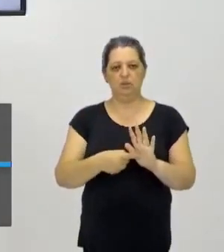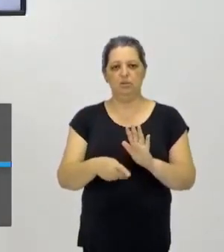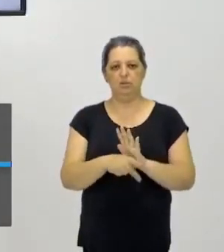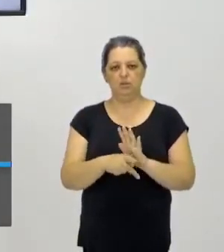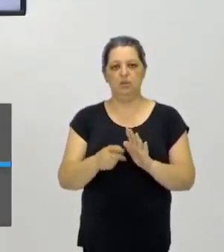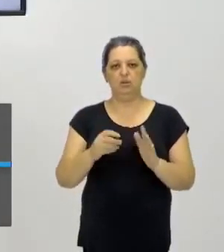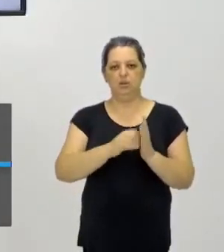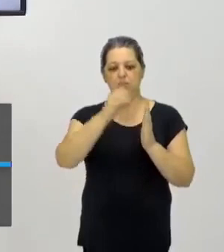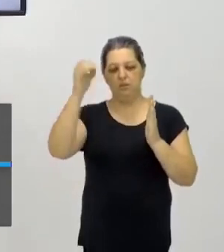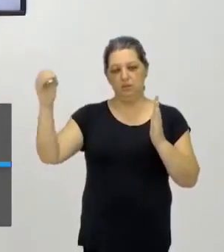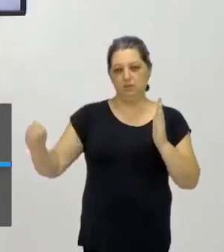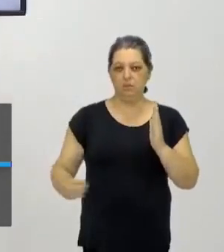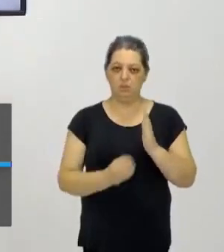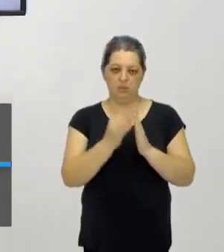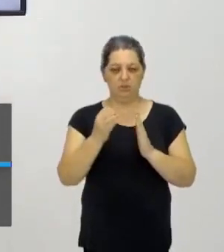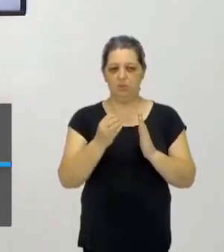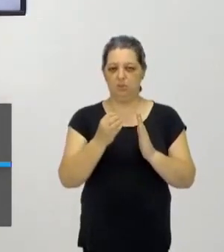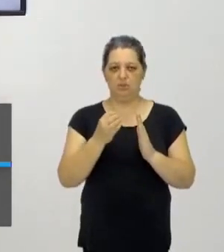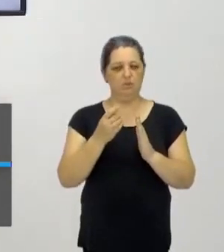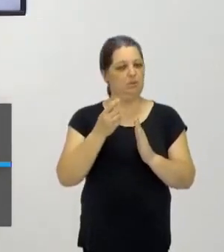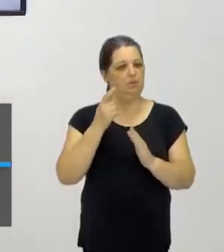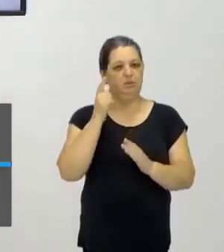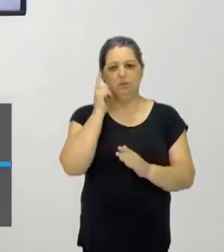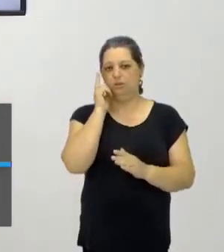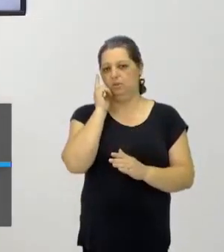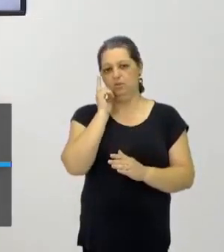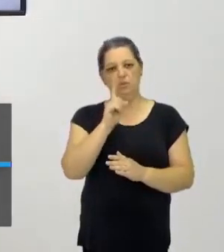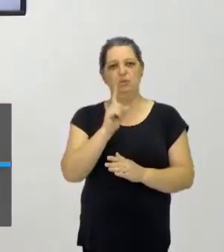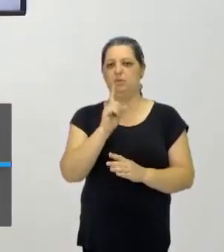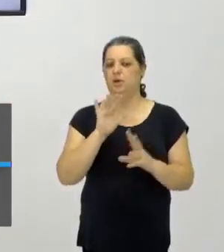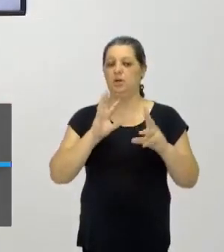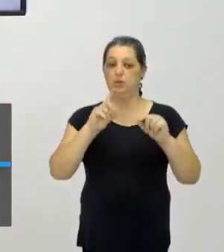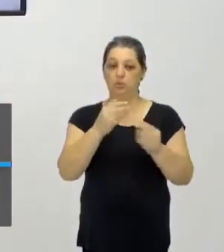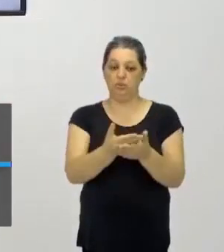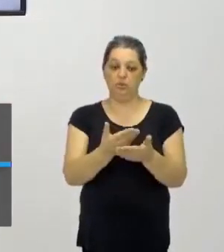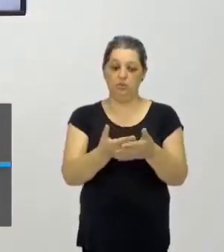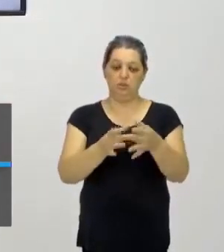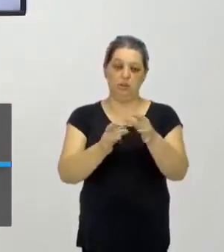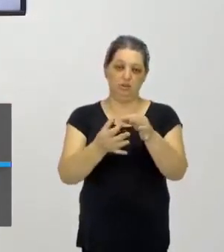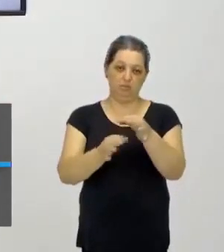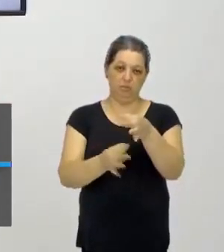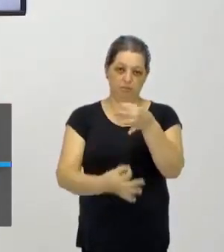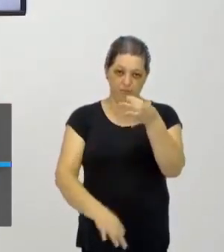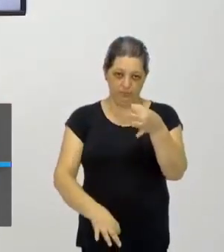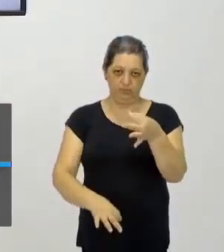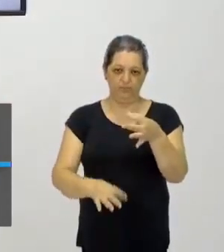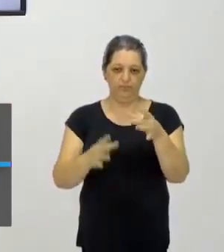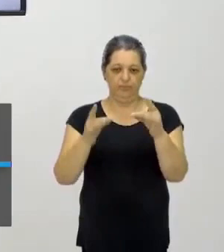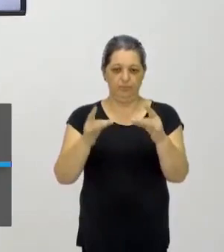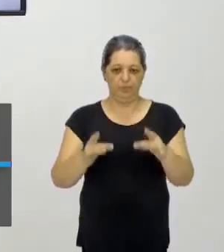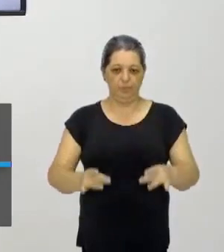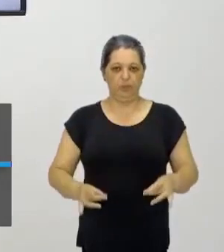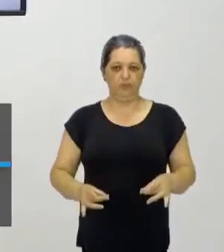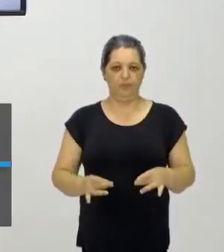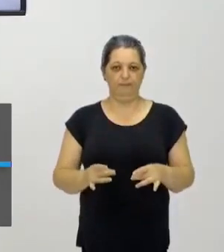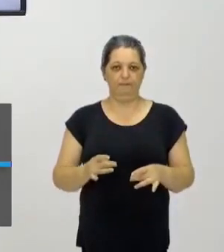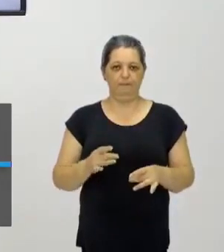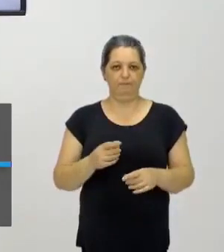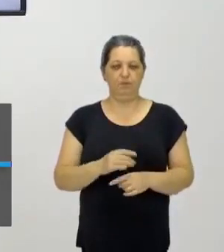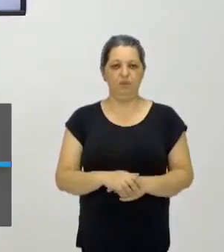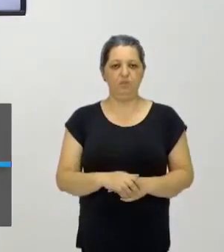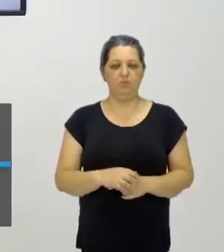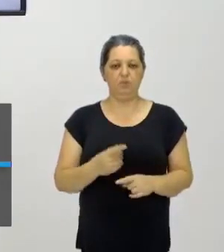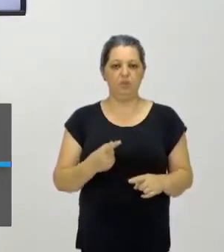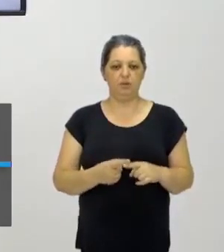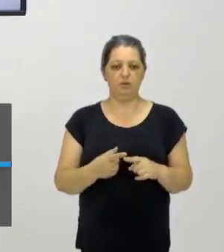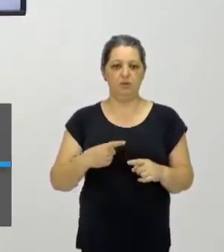gente aqui no Centro de Mídias não consegue usar tudo que está ali, porque tem algumas atividades que são voltadas realmente para uma sala de aula, então algumas coisas